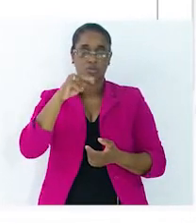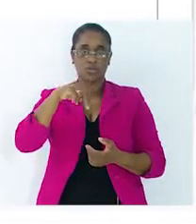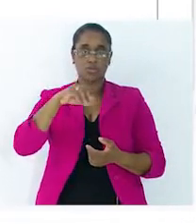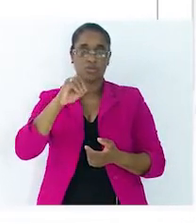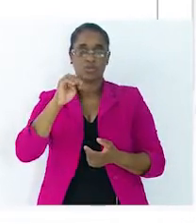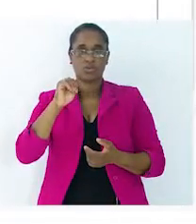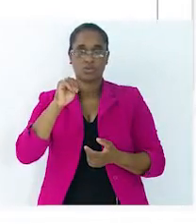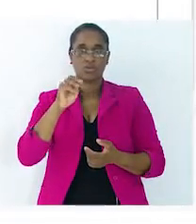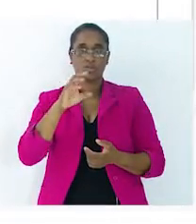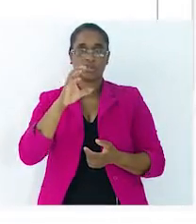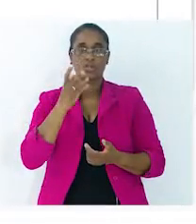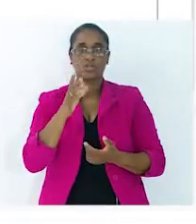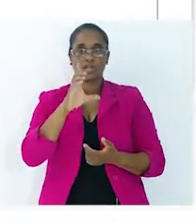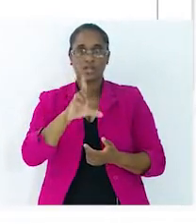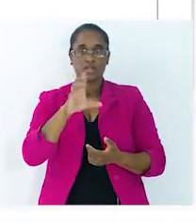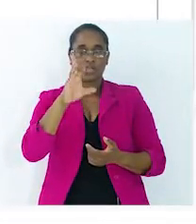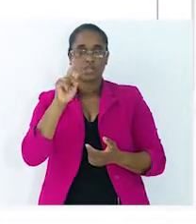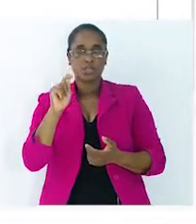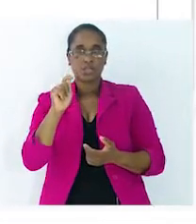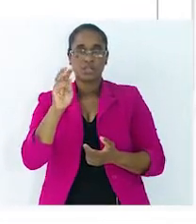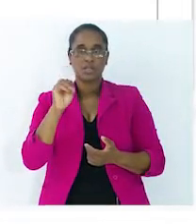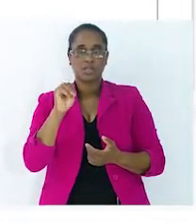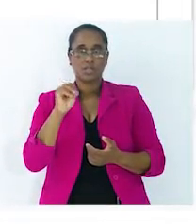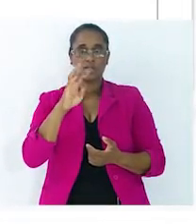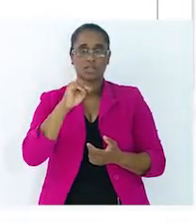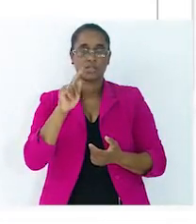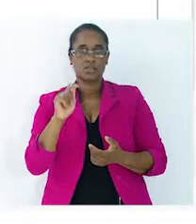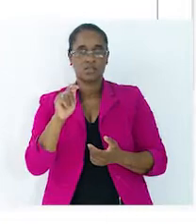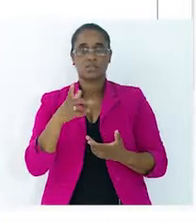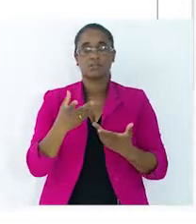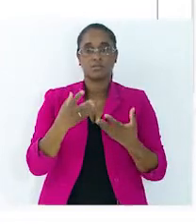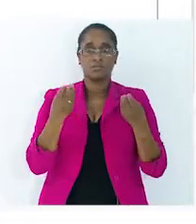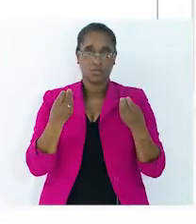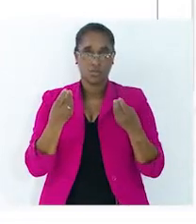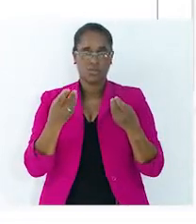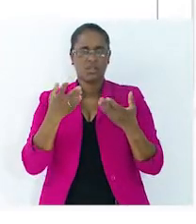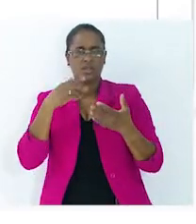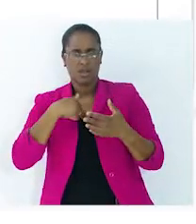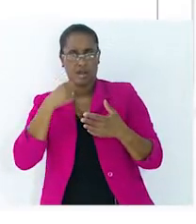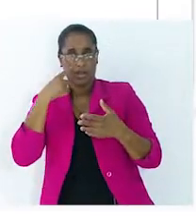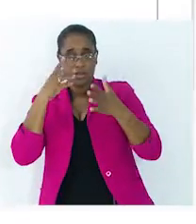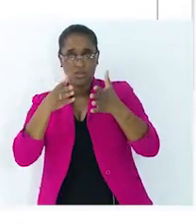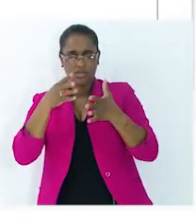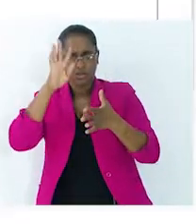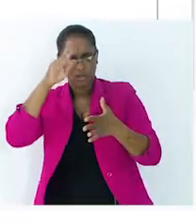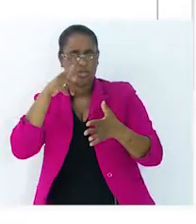se do plural. Agora, atenção, eu não sei se já reparaste, mas já encontraste lá o se variedíssimas vezes.